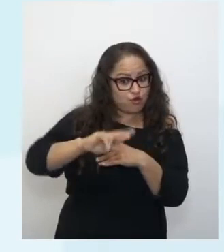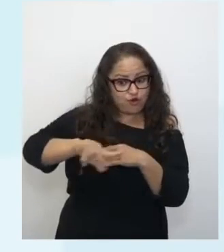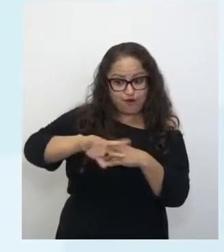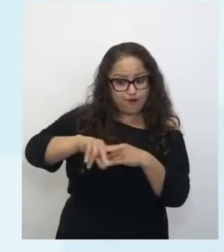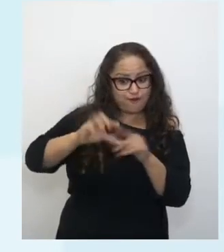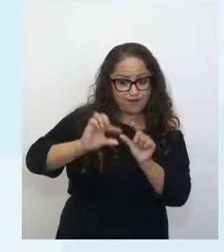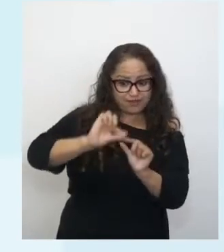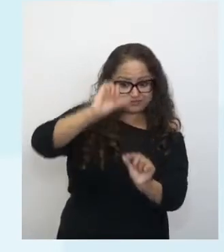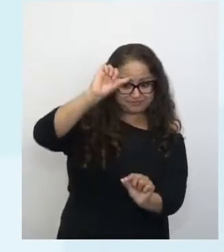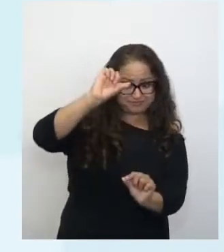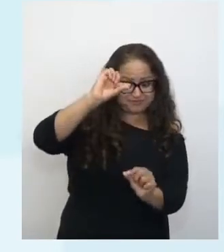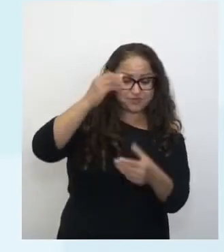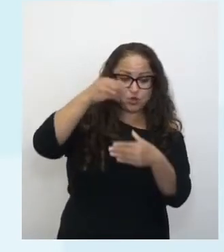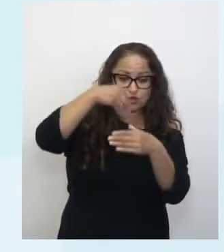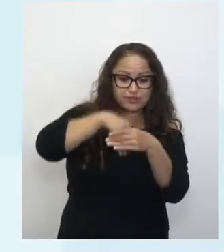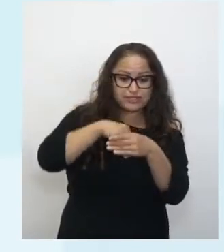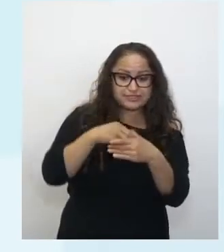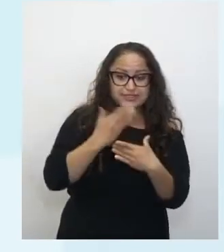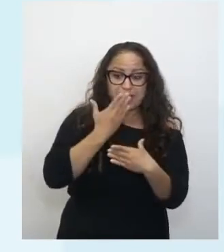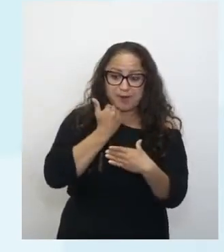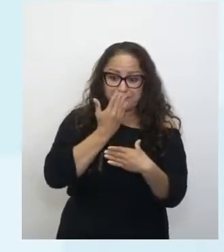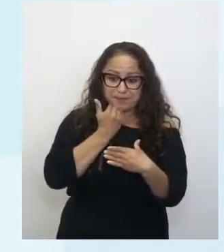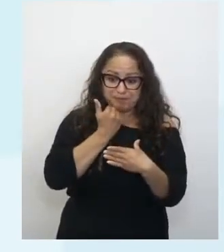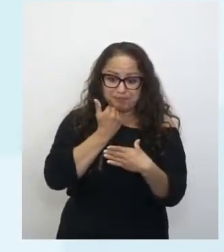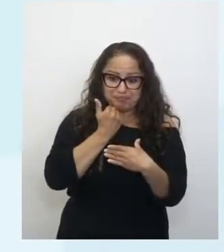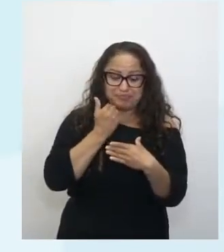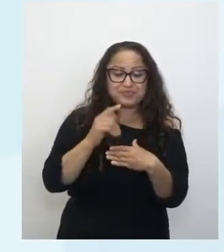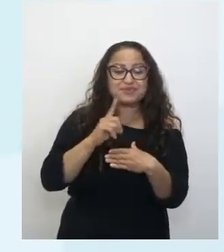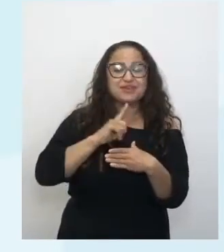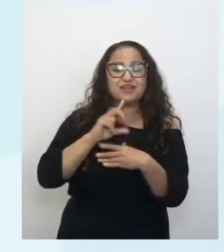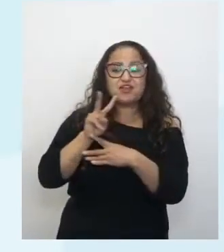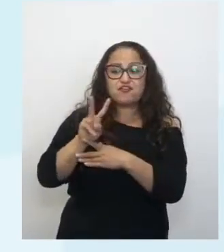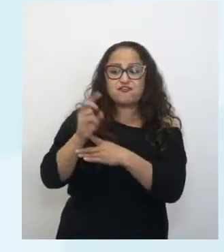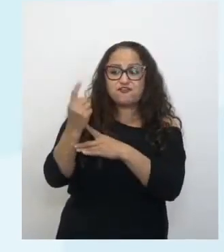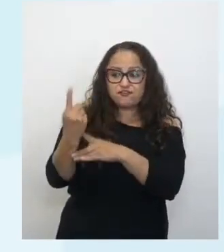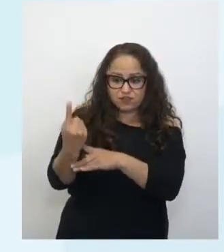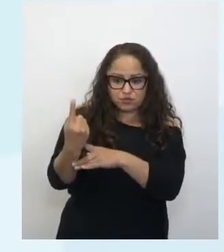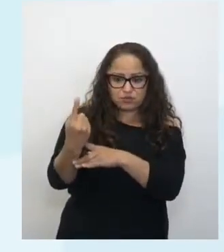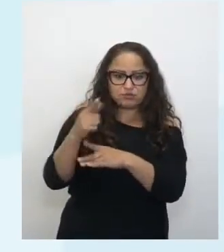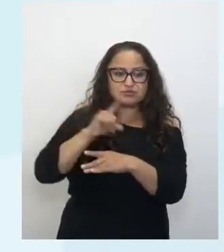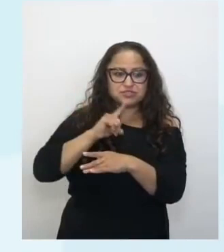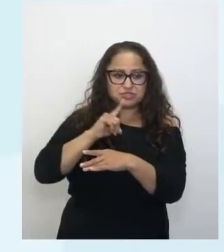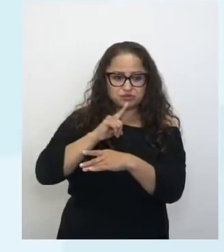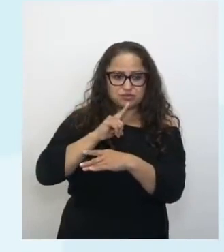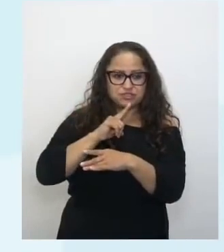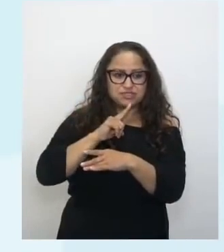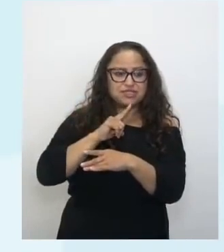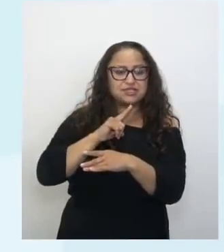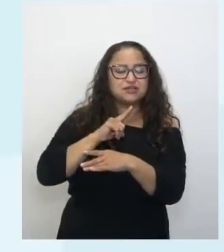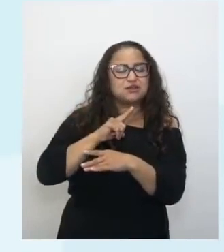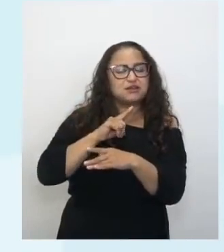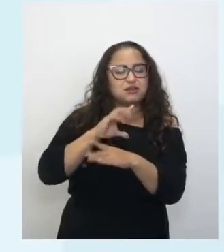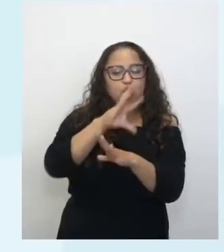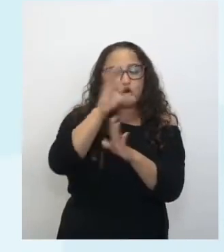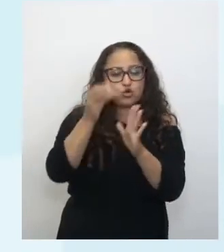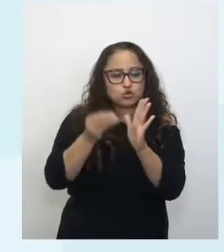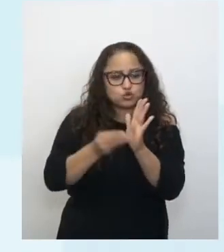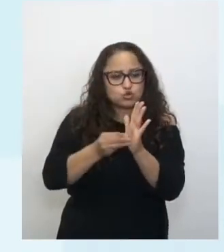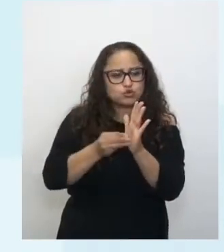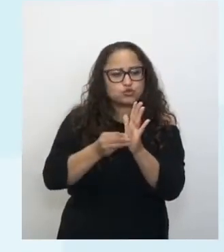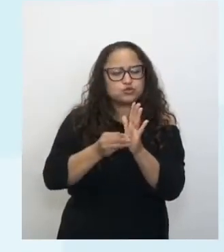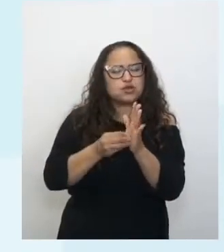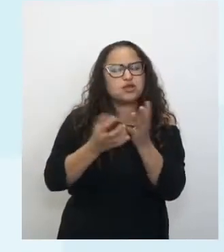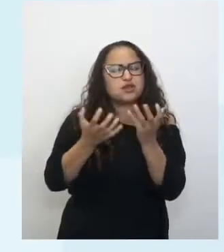Então veja bem ver um é o volume dessa dessa desse cone inteiro